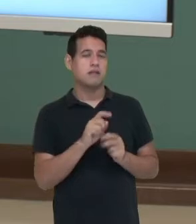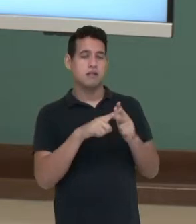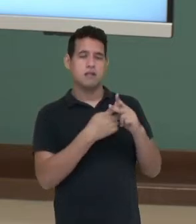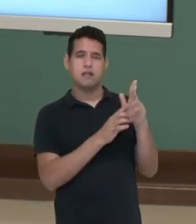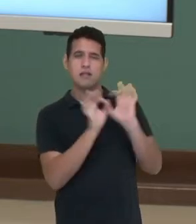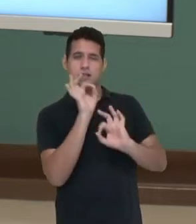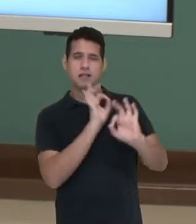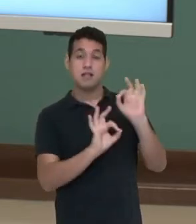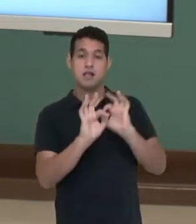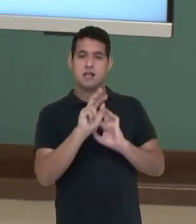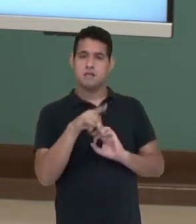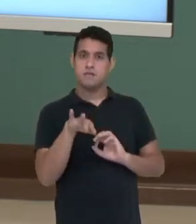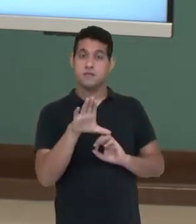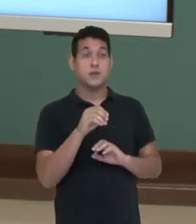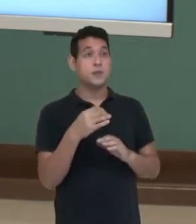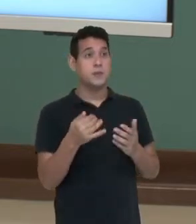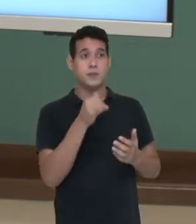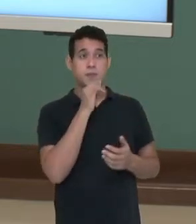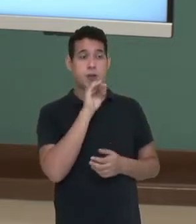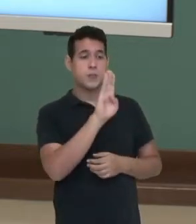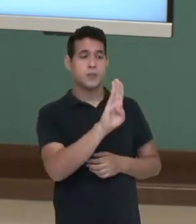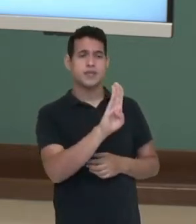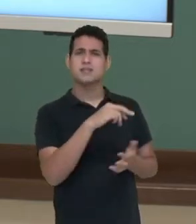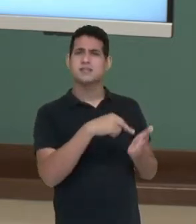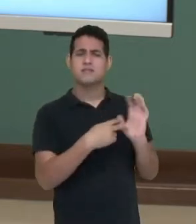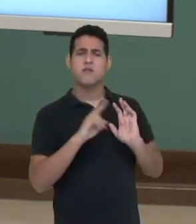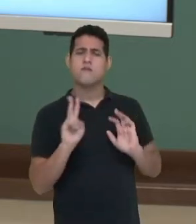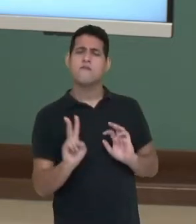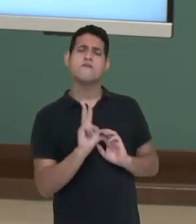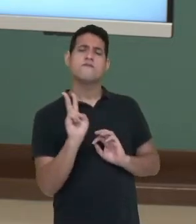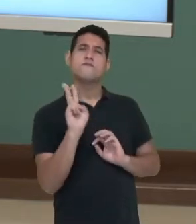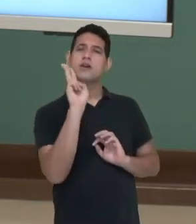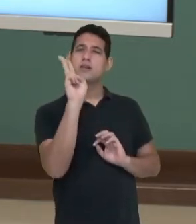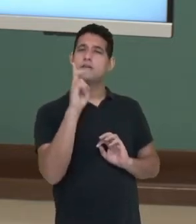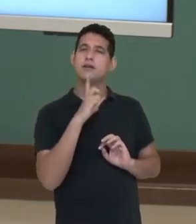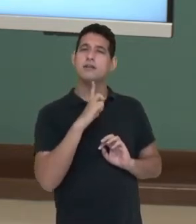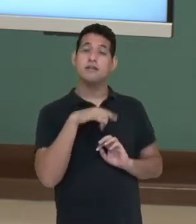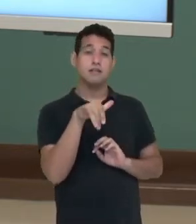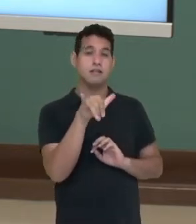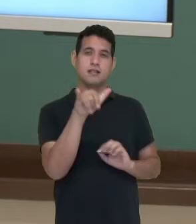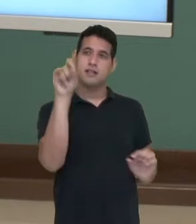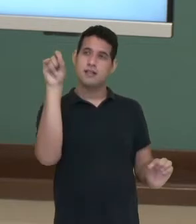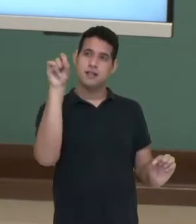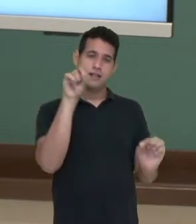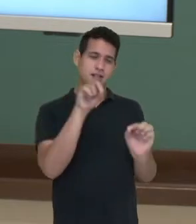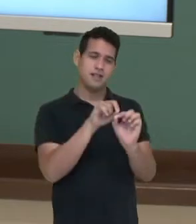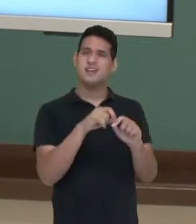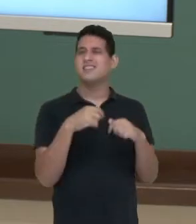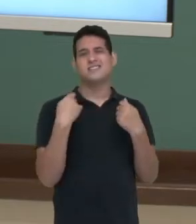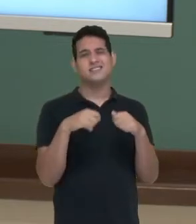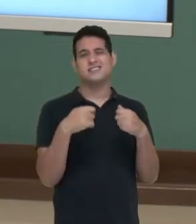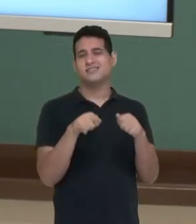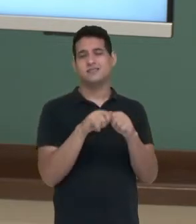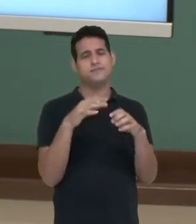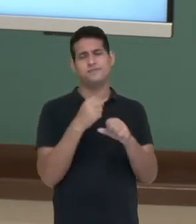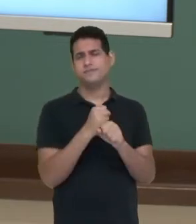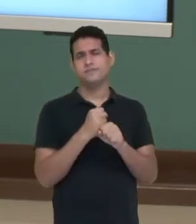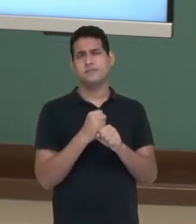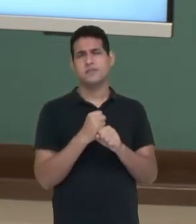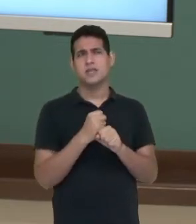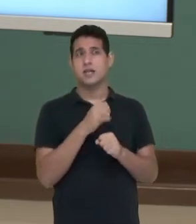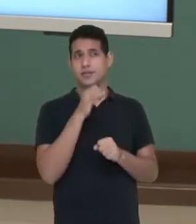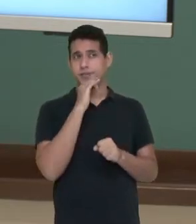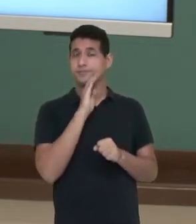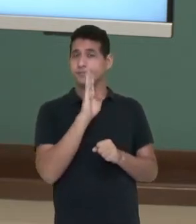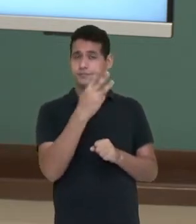a função, ó. O b é exatamente o valor onde corta no eixo y. Então, você nem precisa fazer essa conta, ó.